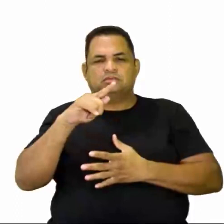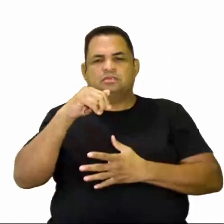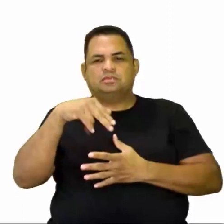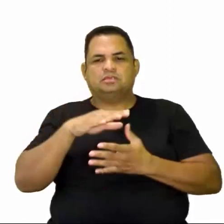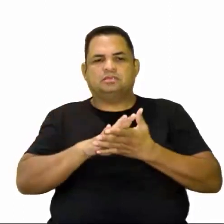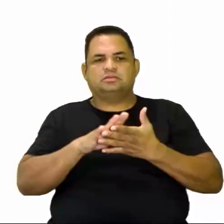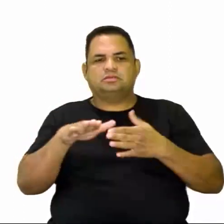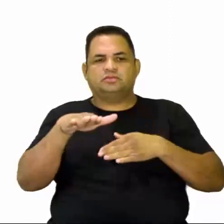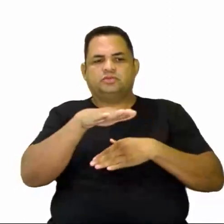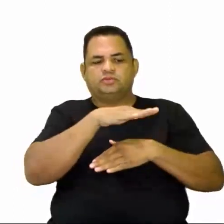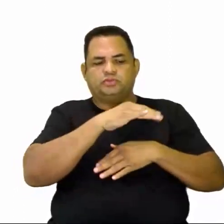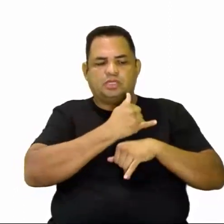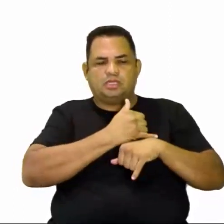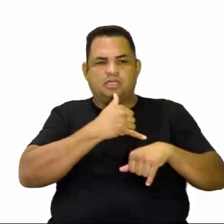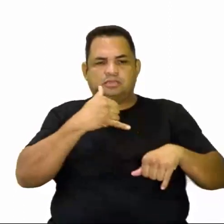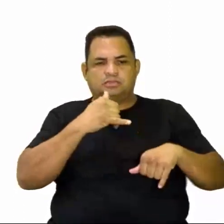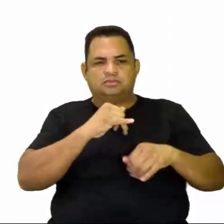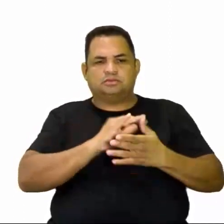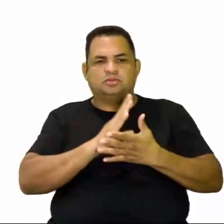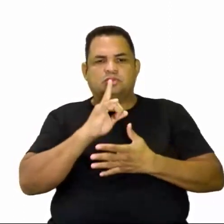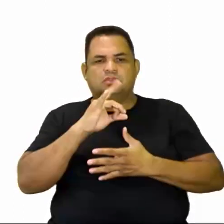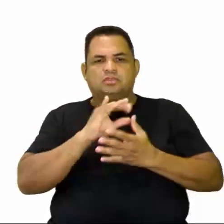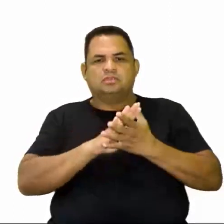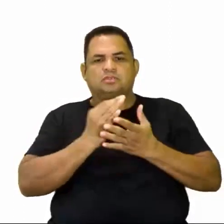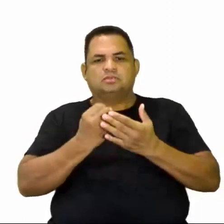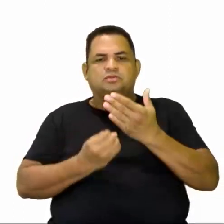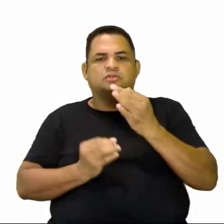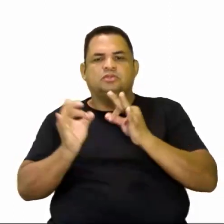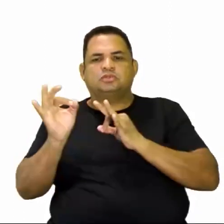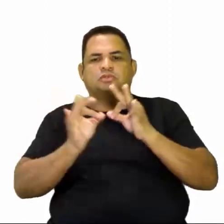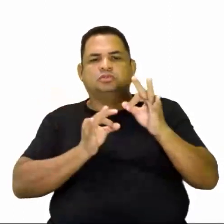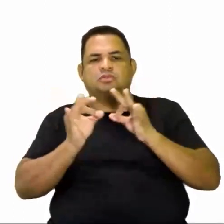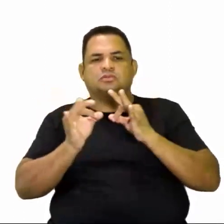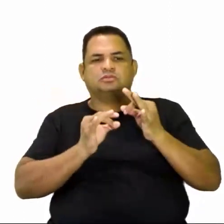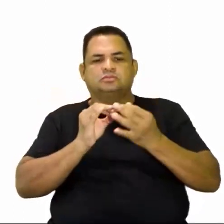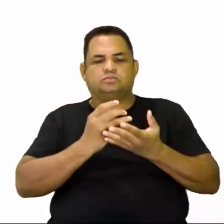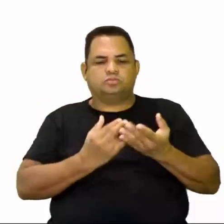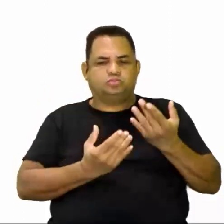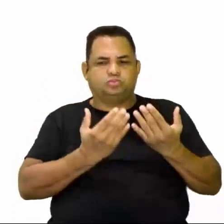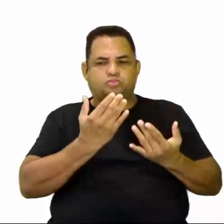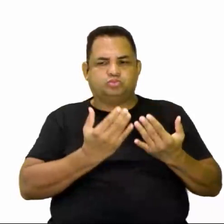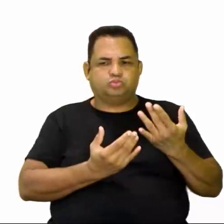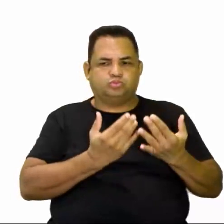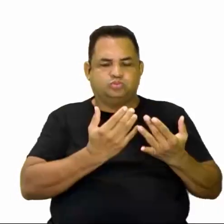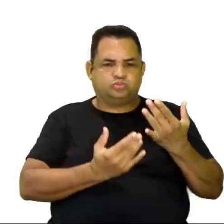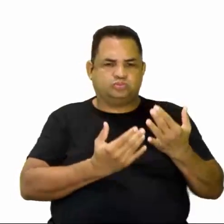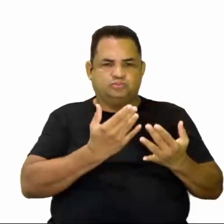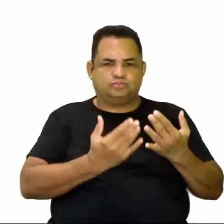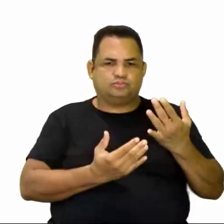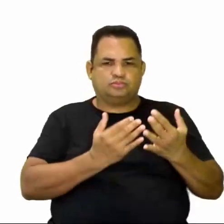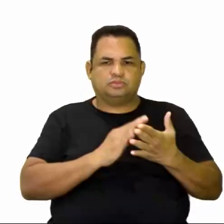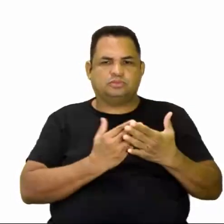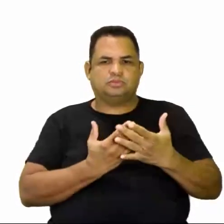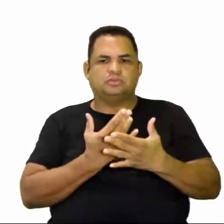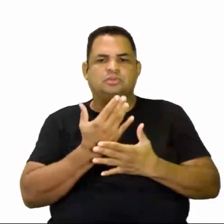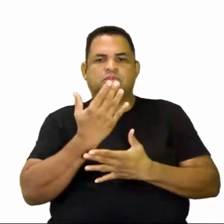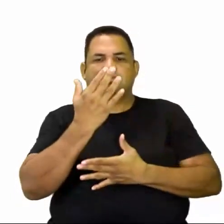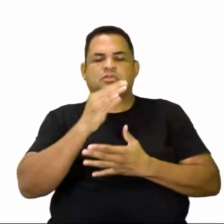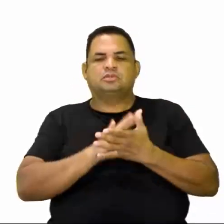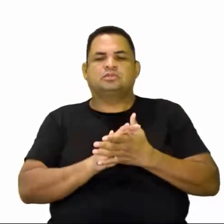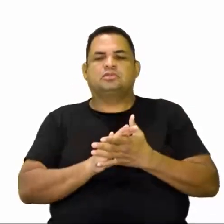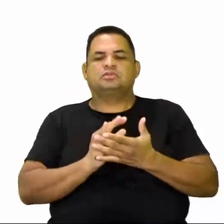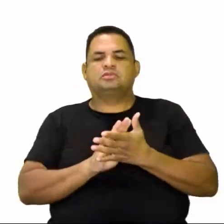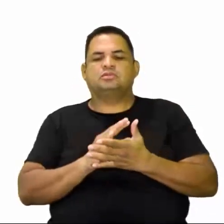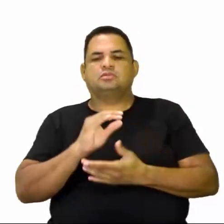clorídrico, veremos a formação de uma grande efervescência que indica a liberação do gás